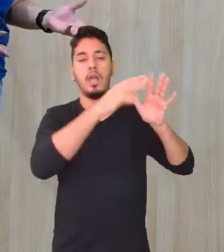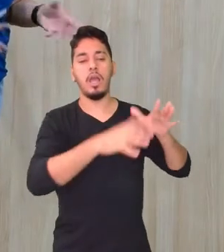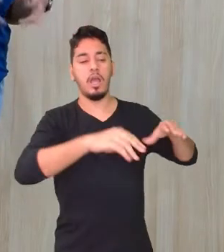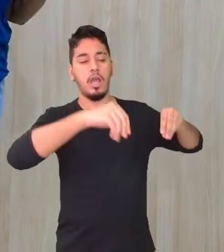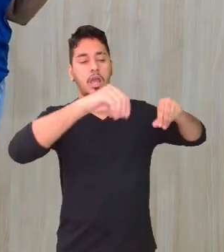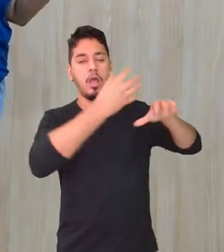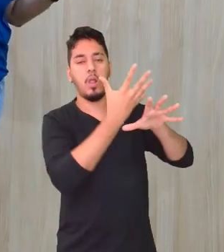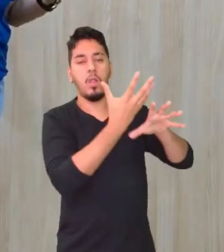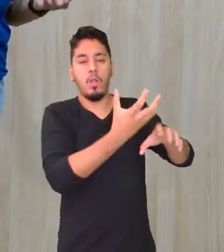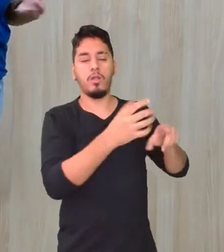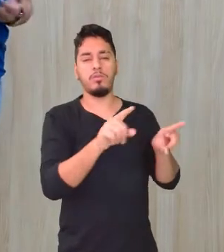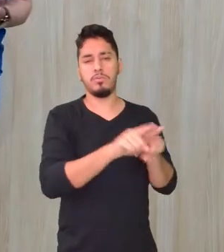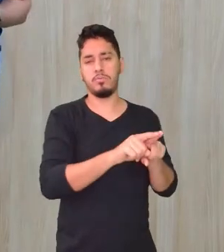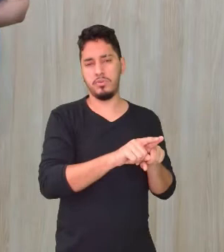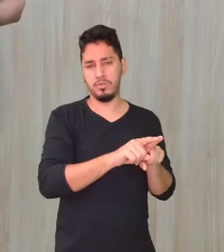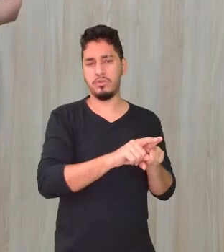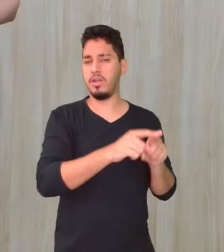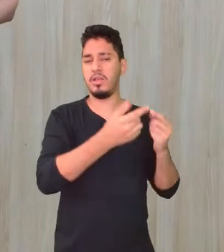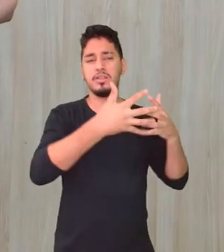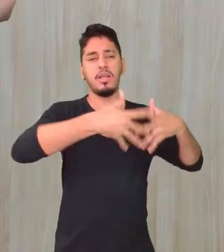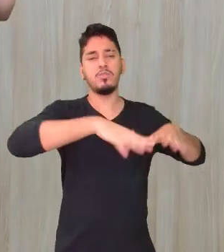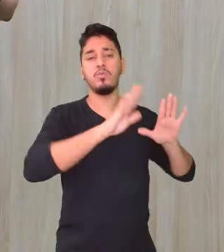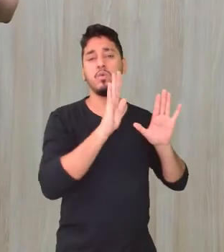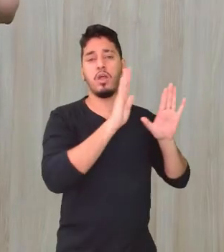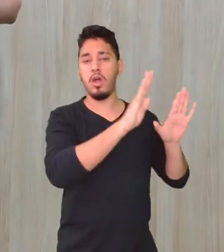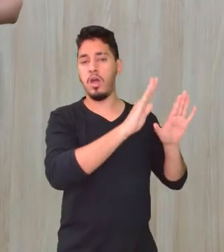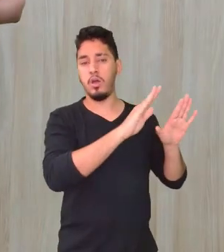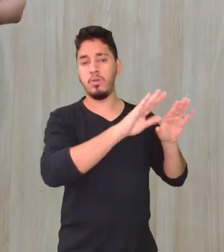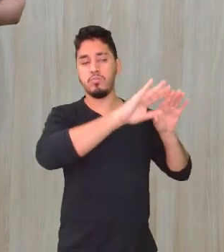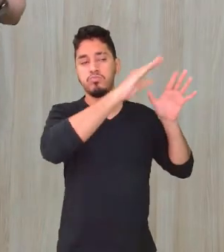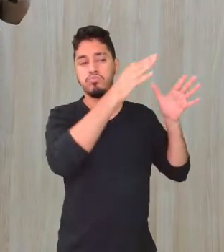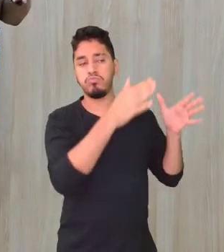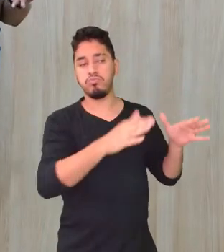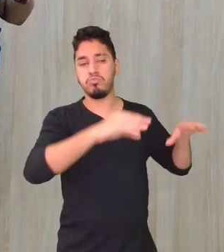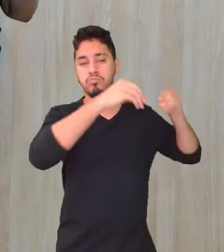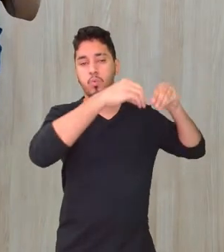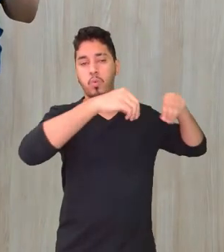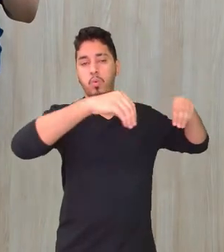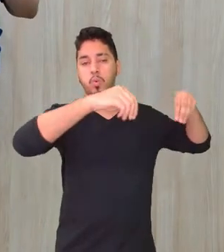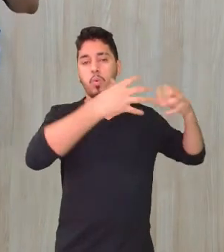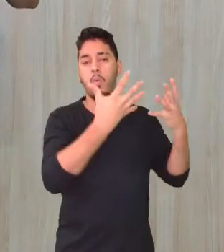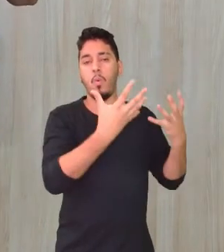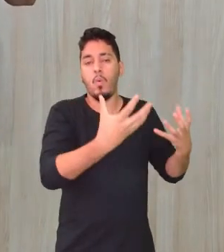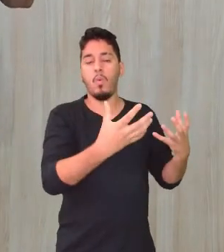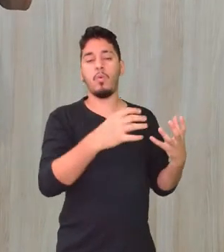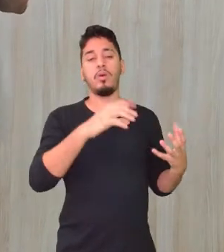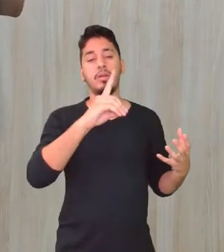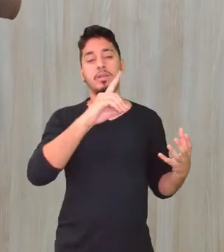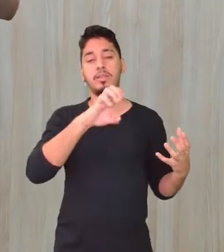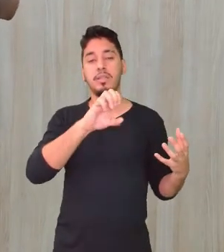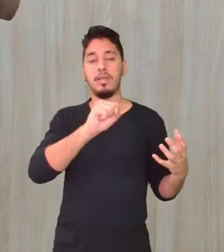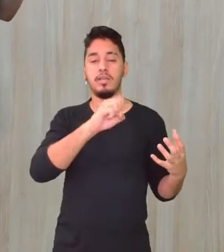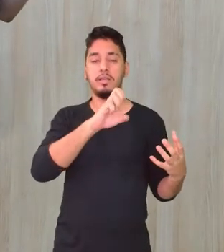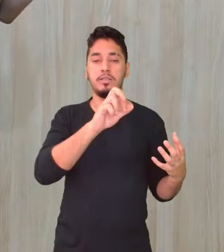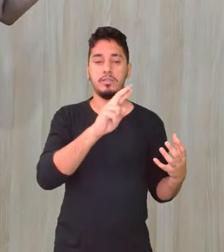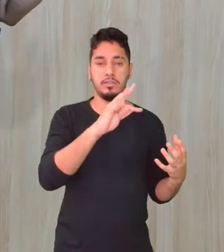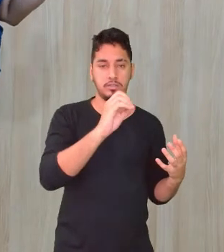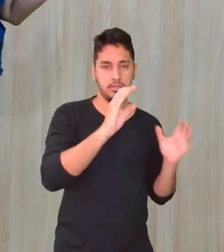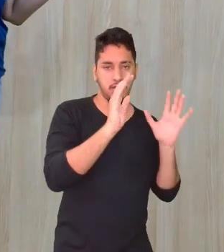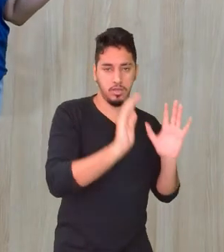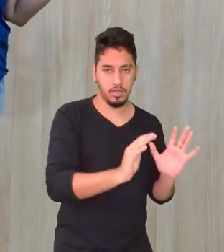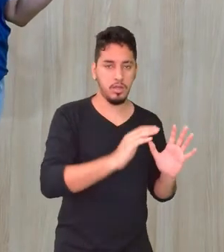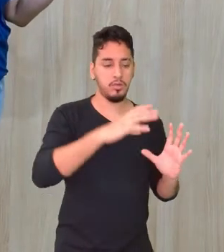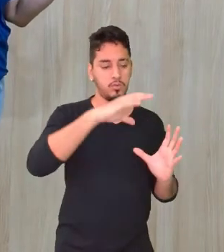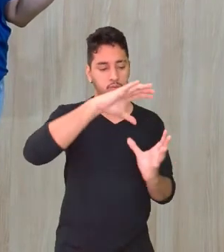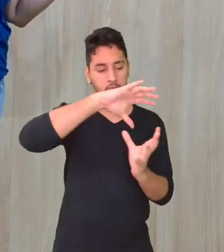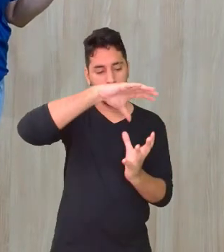árido, né? A aridez no deserto é natural. É um ambiente que está ali pela posição que ele está na Terra, no